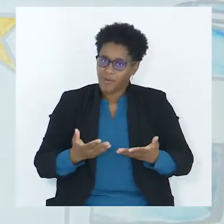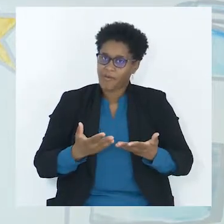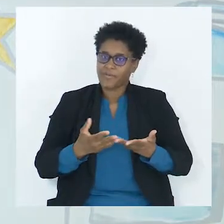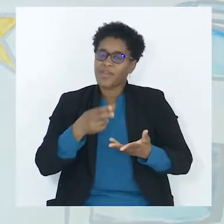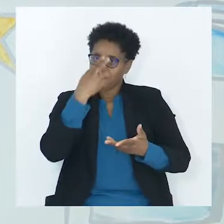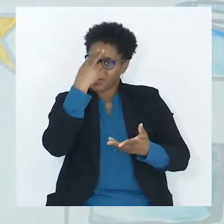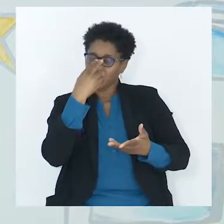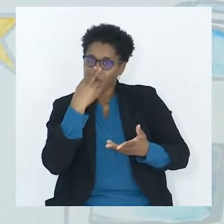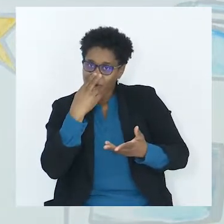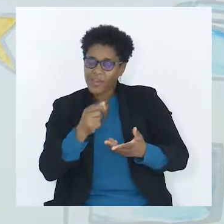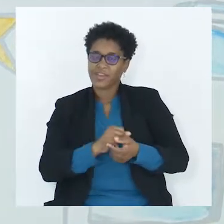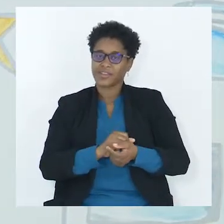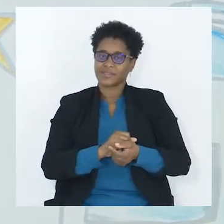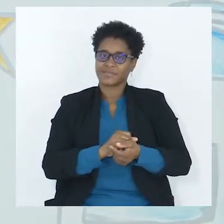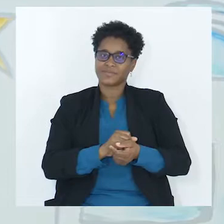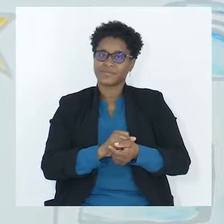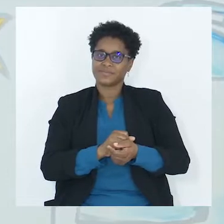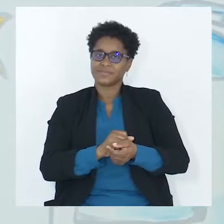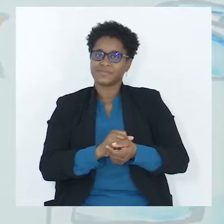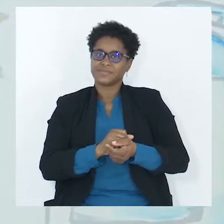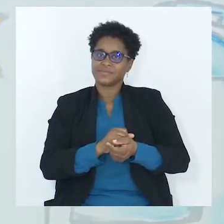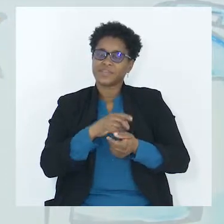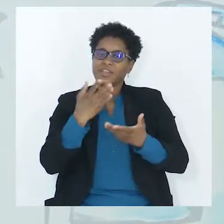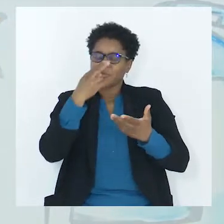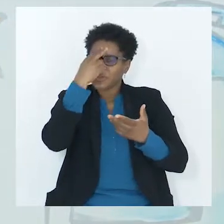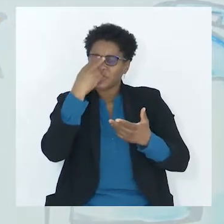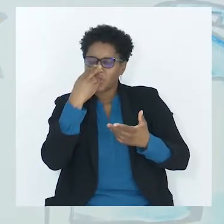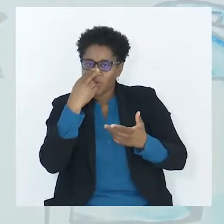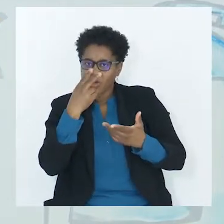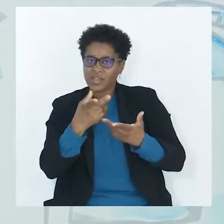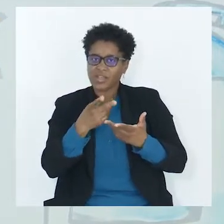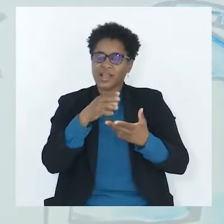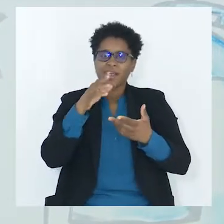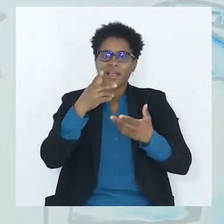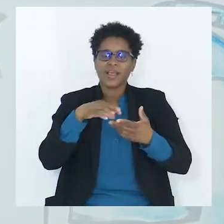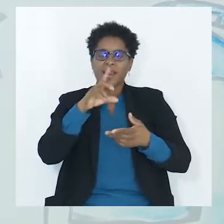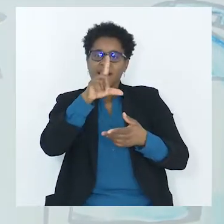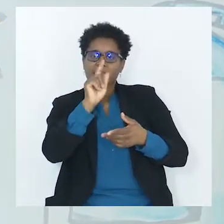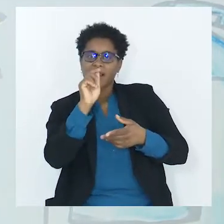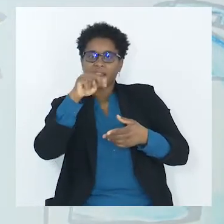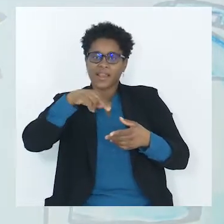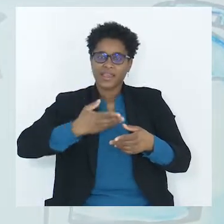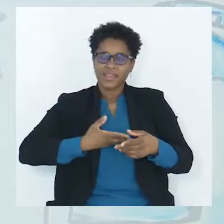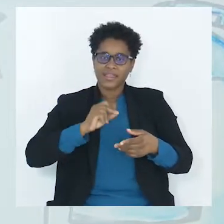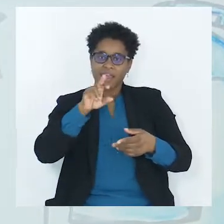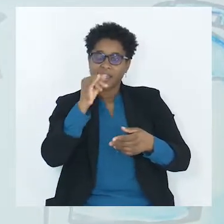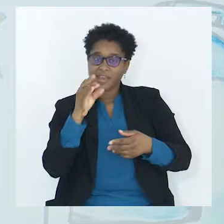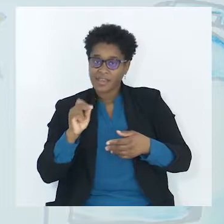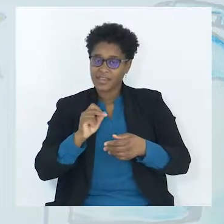Pois é uma história mítica, é uma história